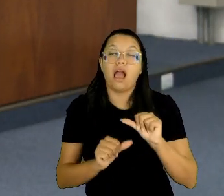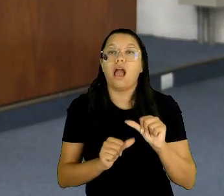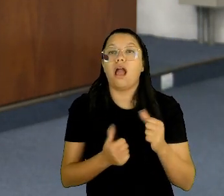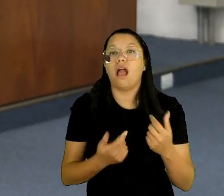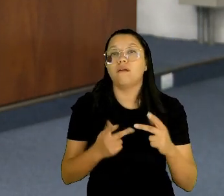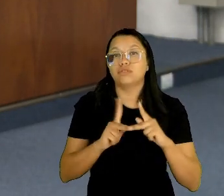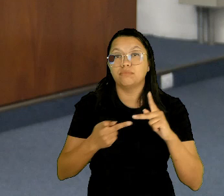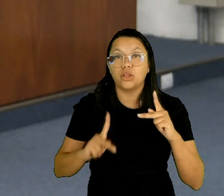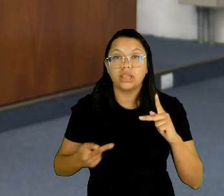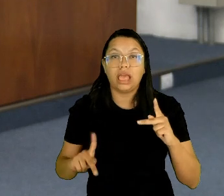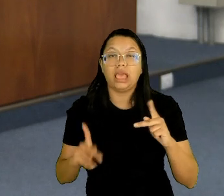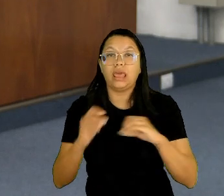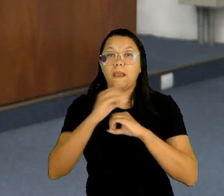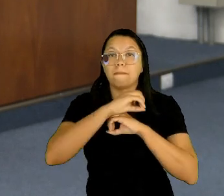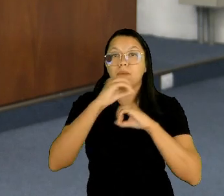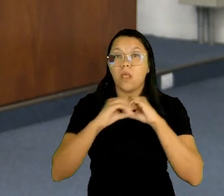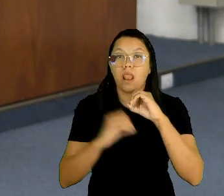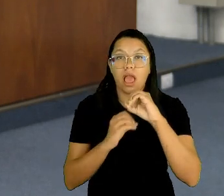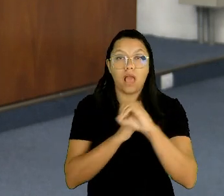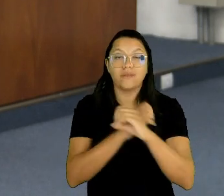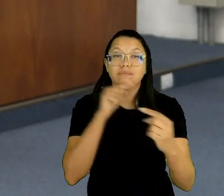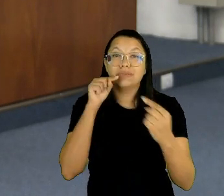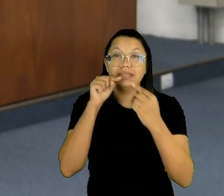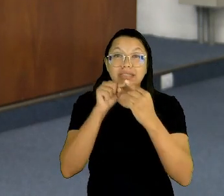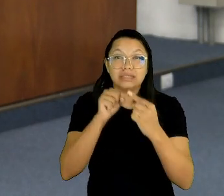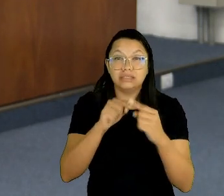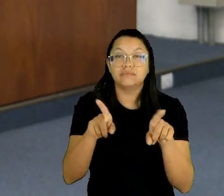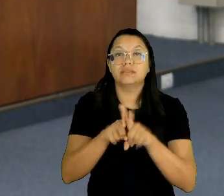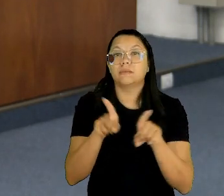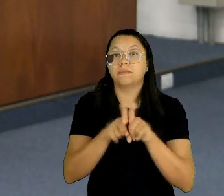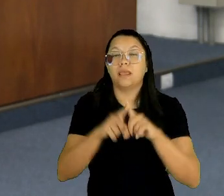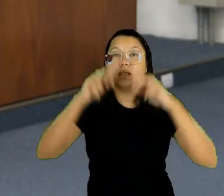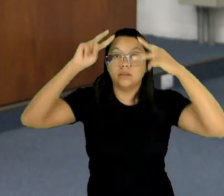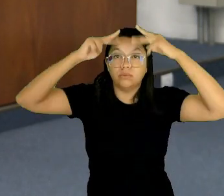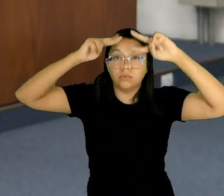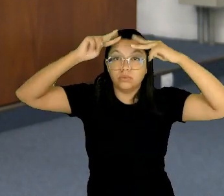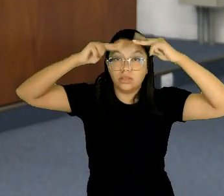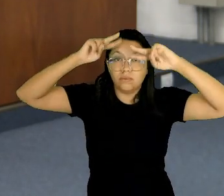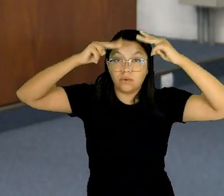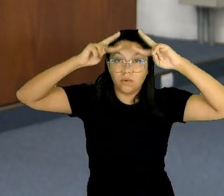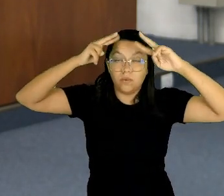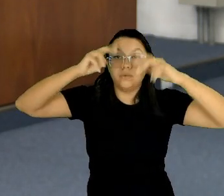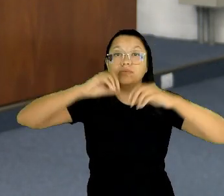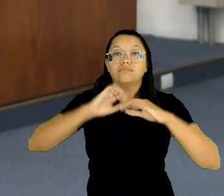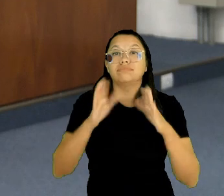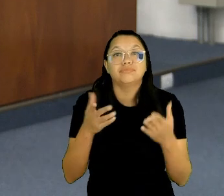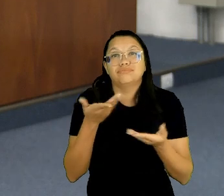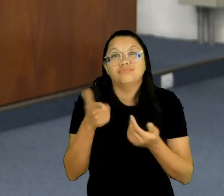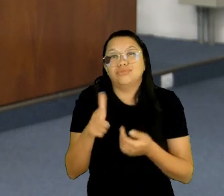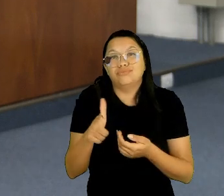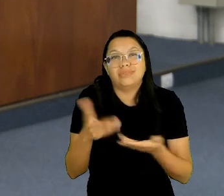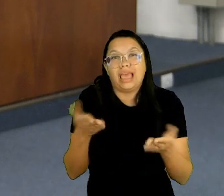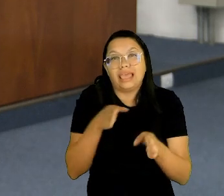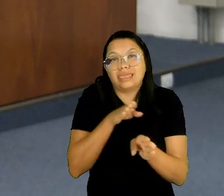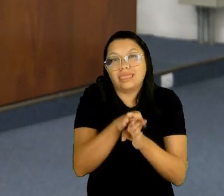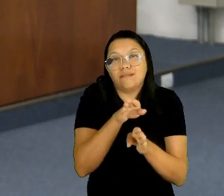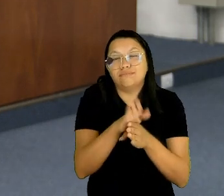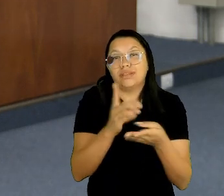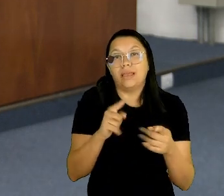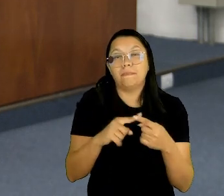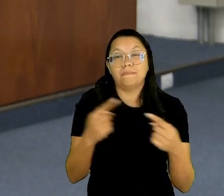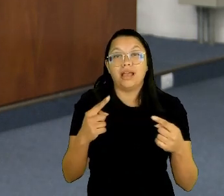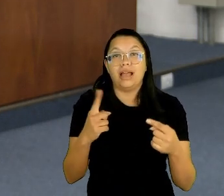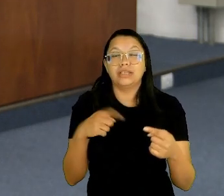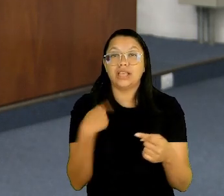de proteína tal, alterações de algumas moléculas específicas ali dos gliomas e dos neurônios, especificamente não tem essa